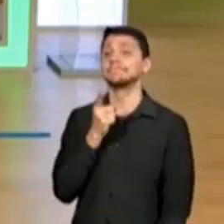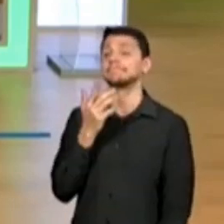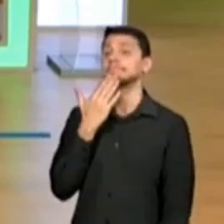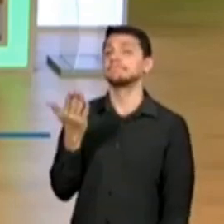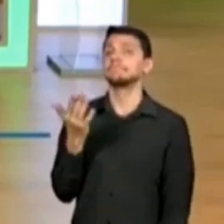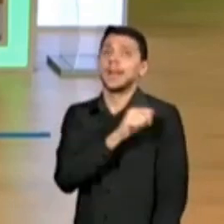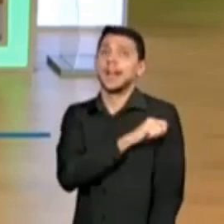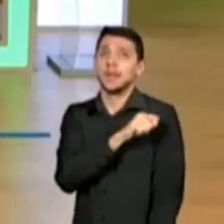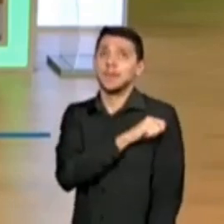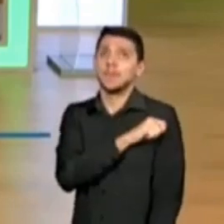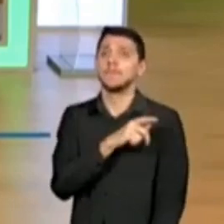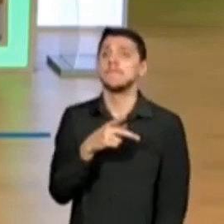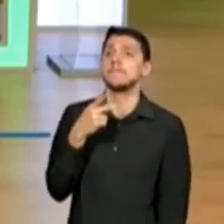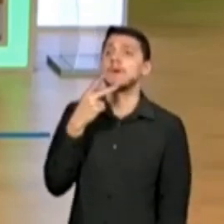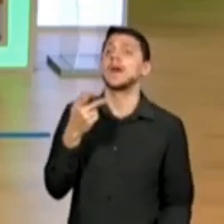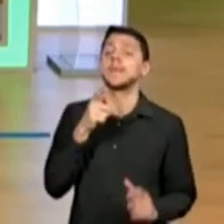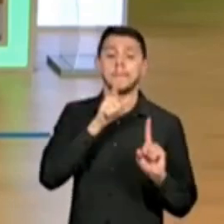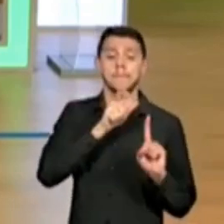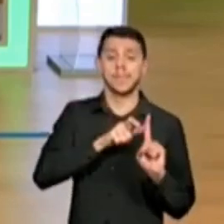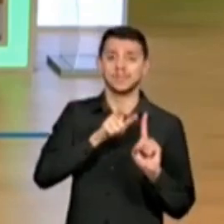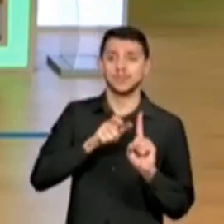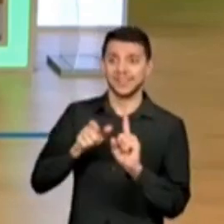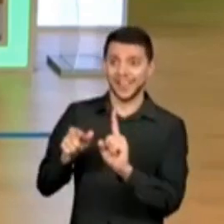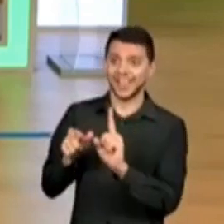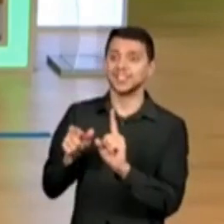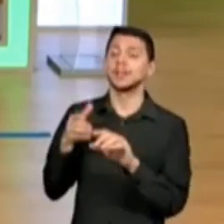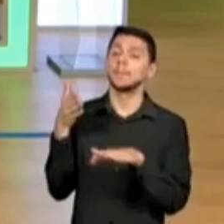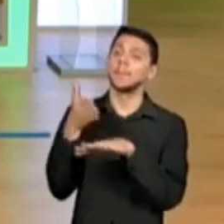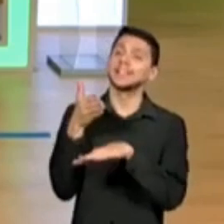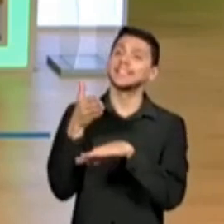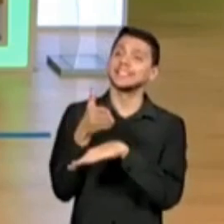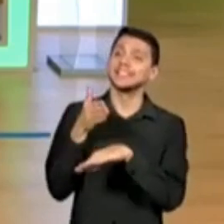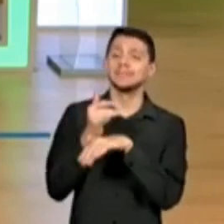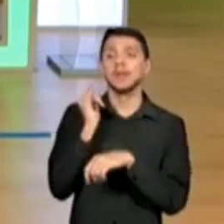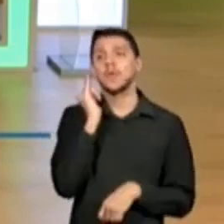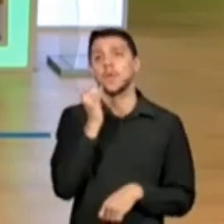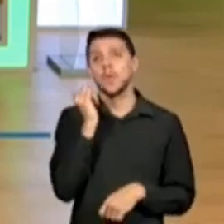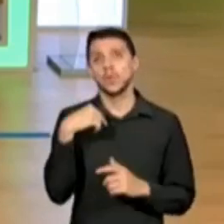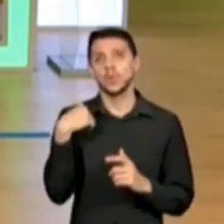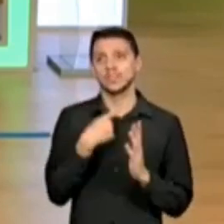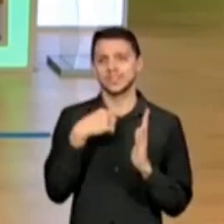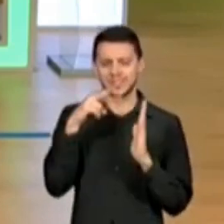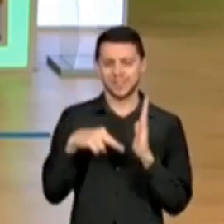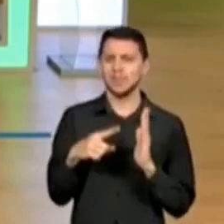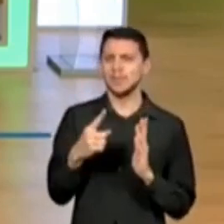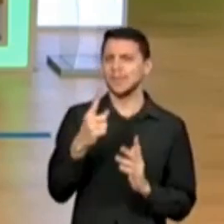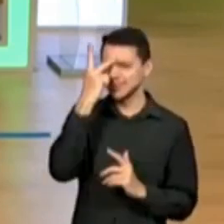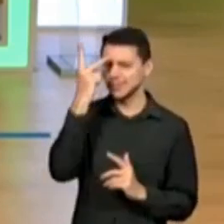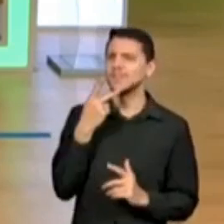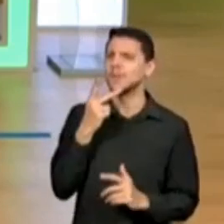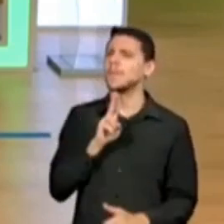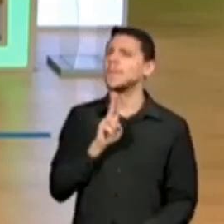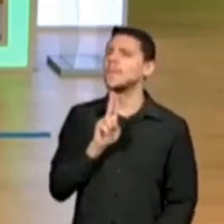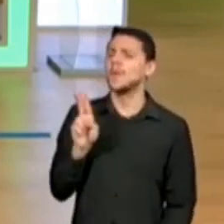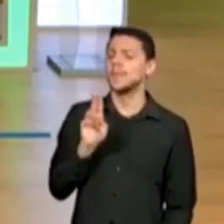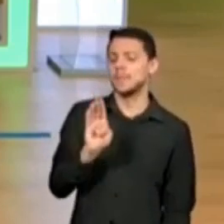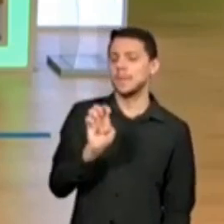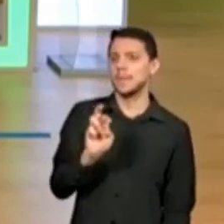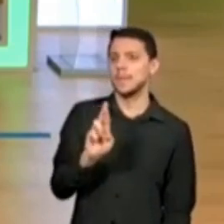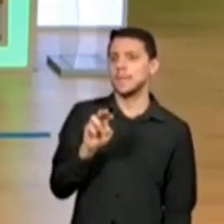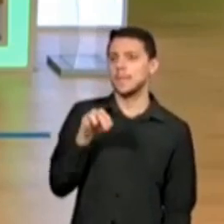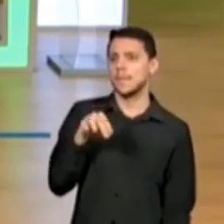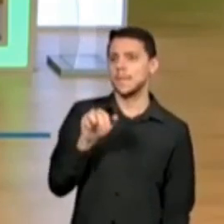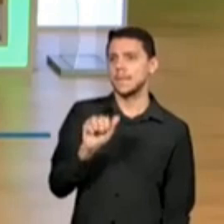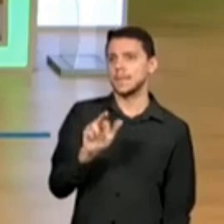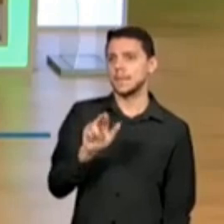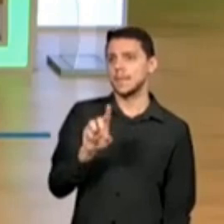estudantes falarem dos personagens do conto que a gente estava lendo. Sim. E alguém mandou Bernadette. Porque, na verdade, não era o